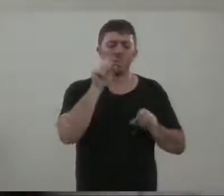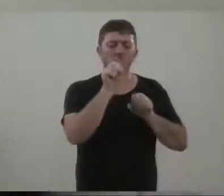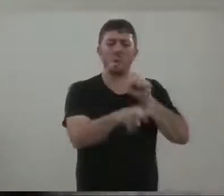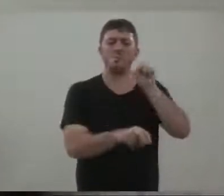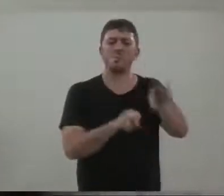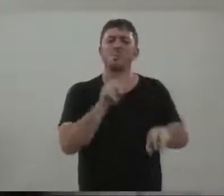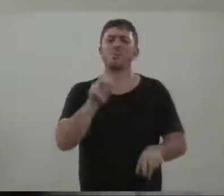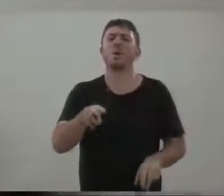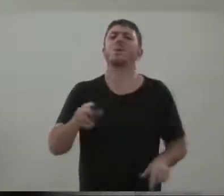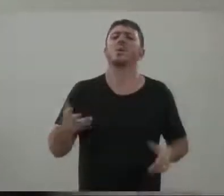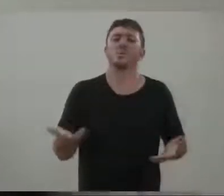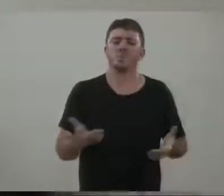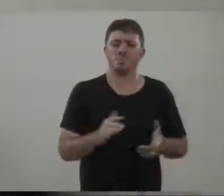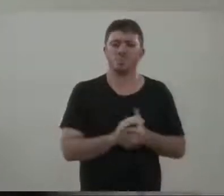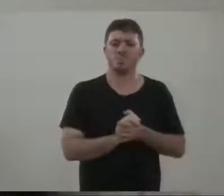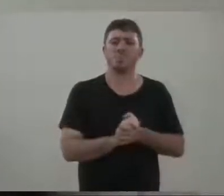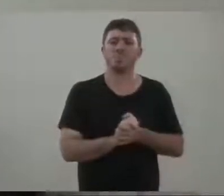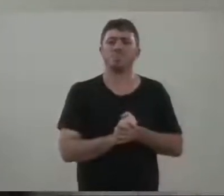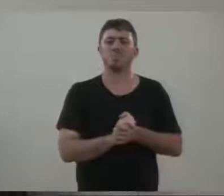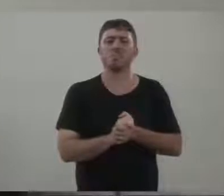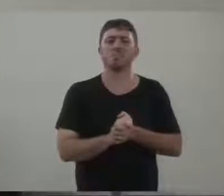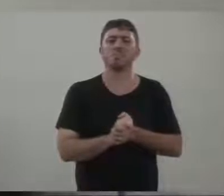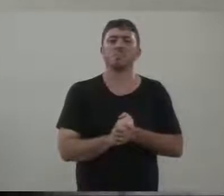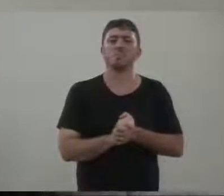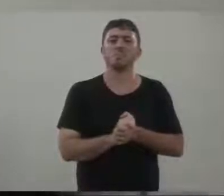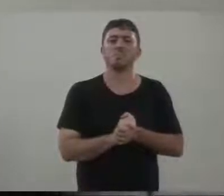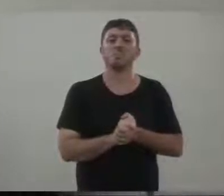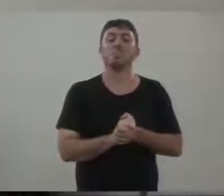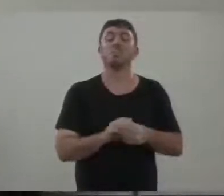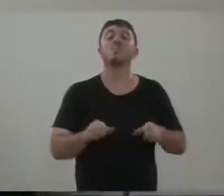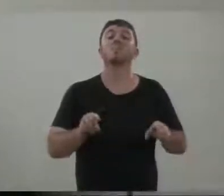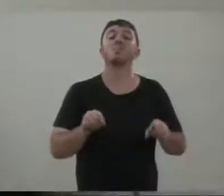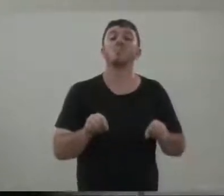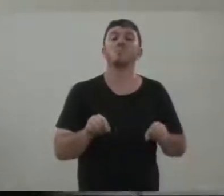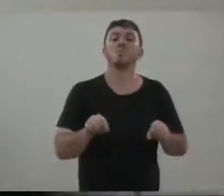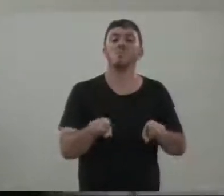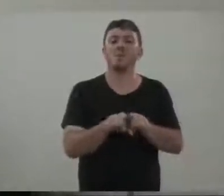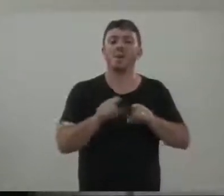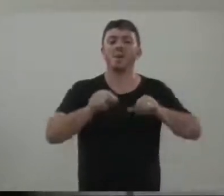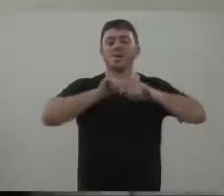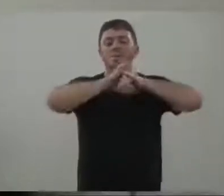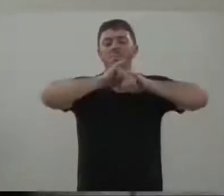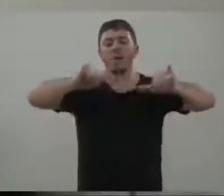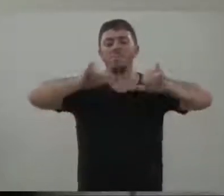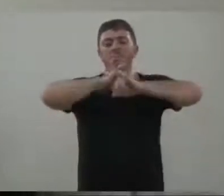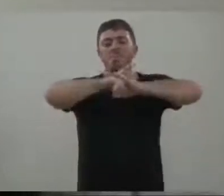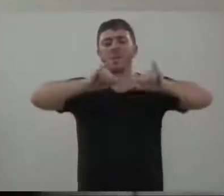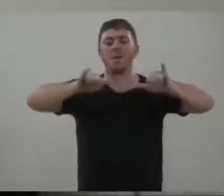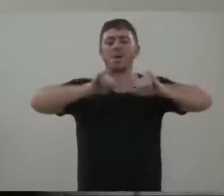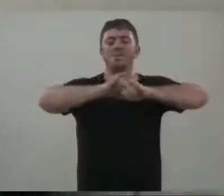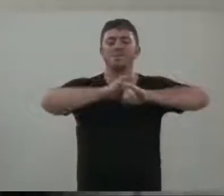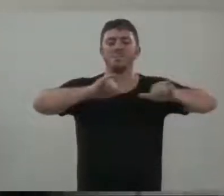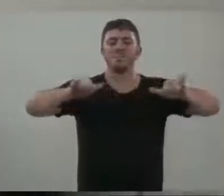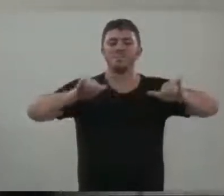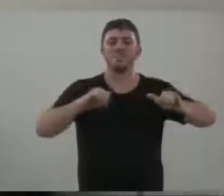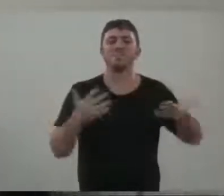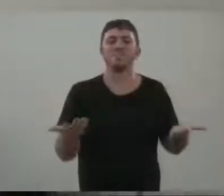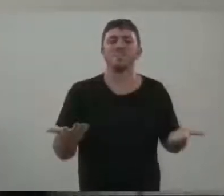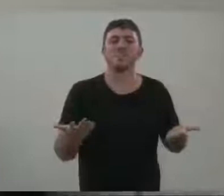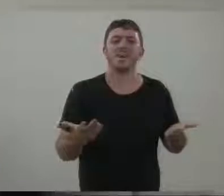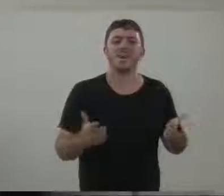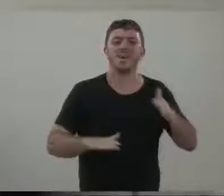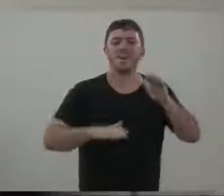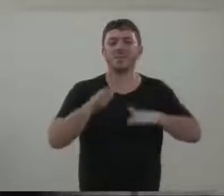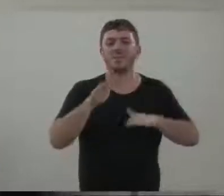existente. E também sobre essa questão das notícias que são propagadas, infelizmente até de